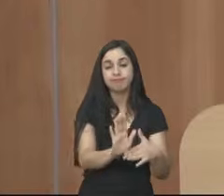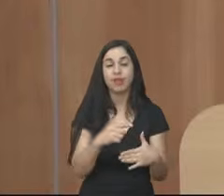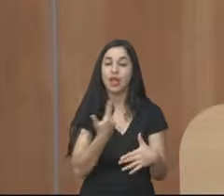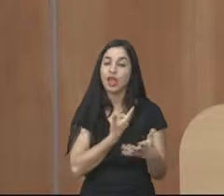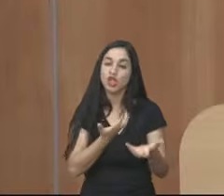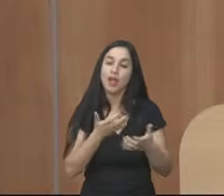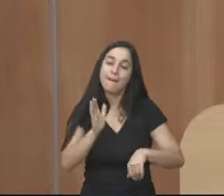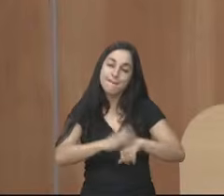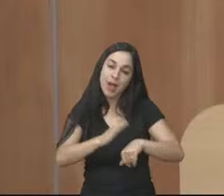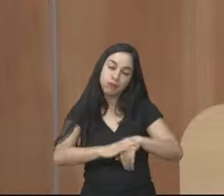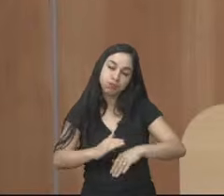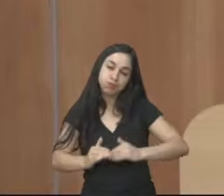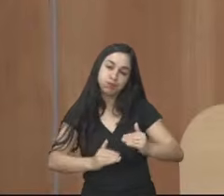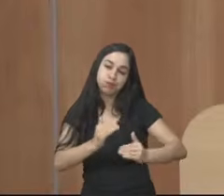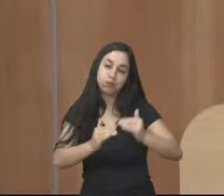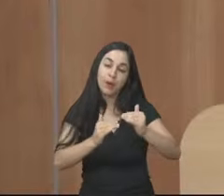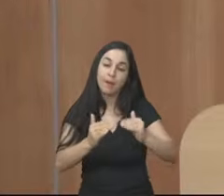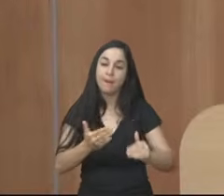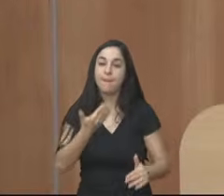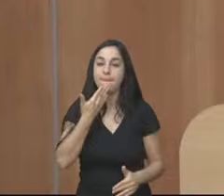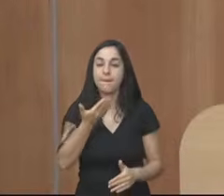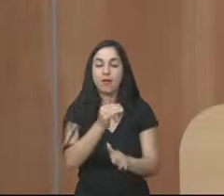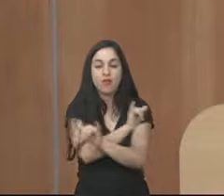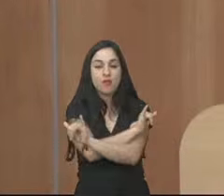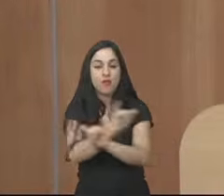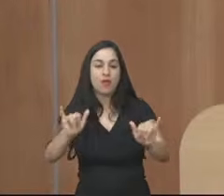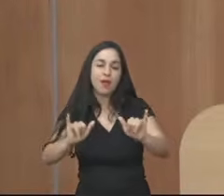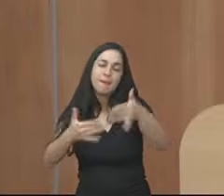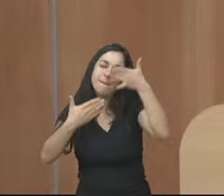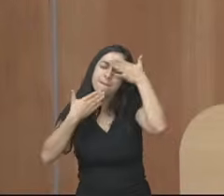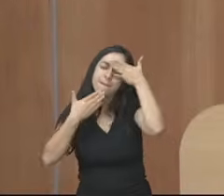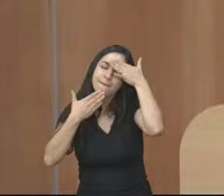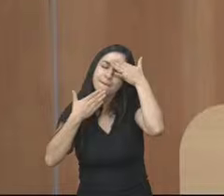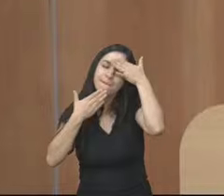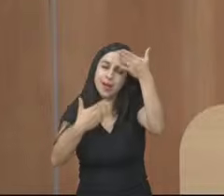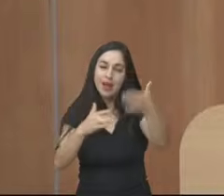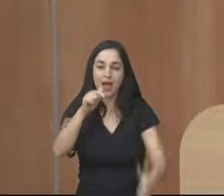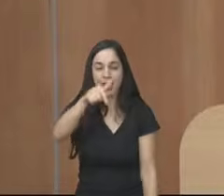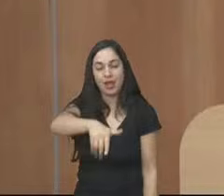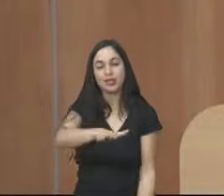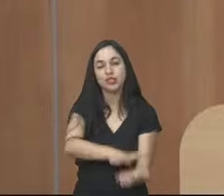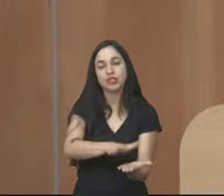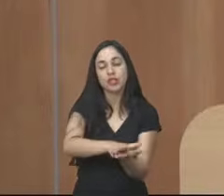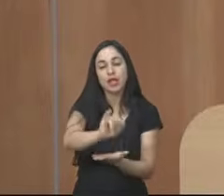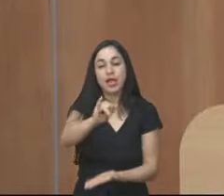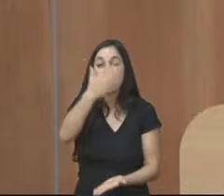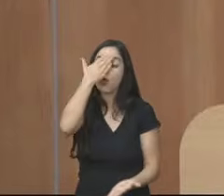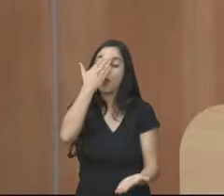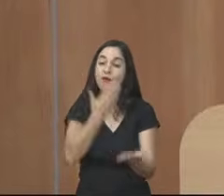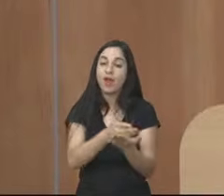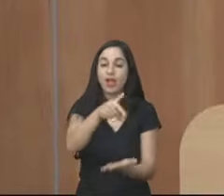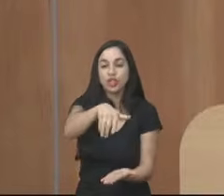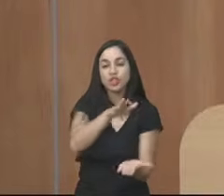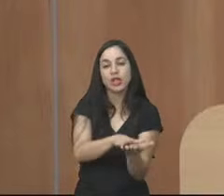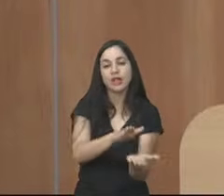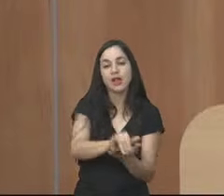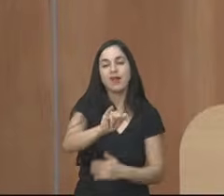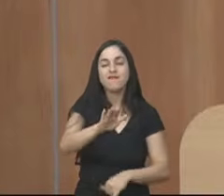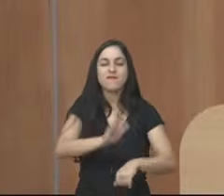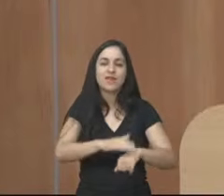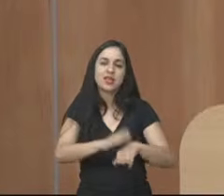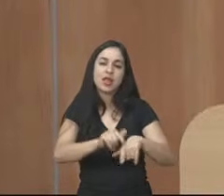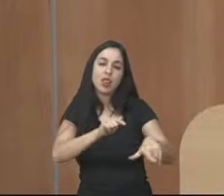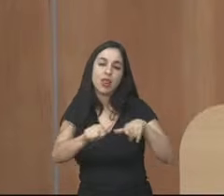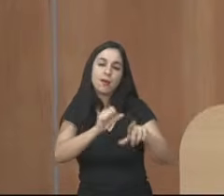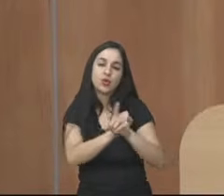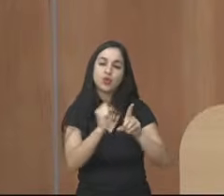dar continuidade, dizer para vocês, muito obrigado por estar em Jacareí, por confiar em Jacareí, por fazer esse trabalho social